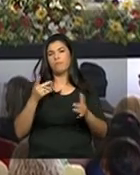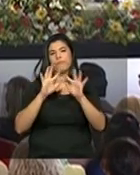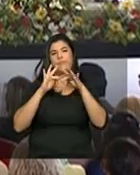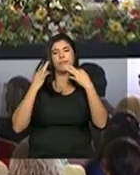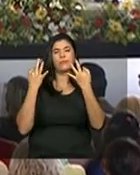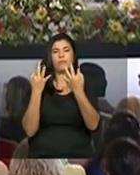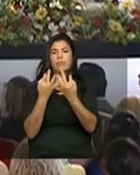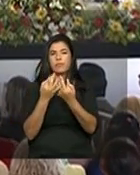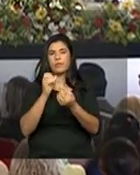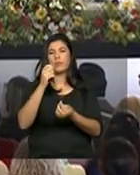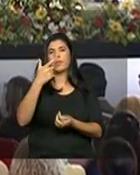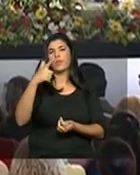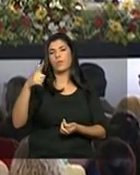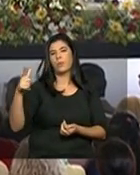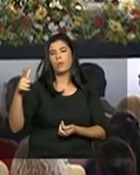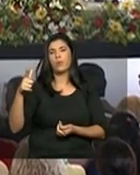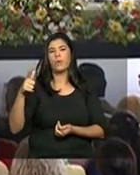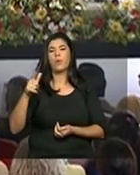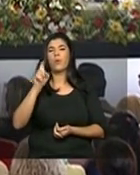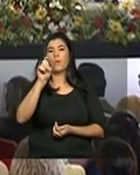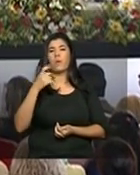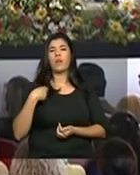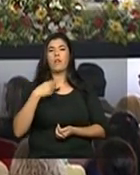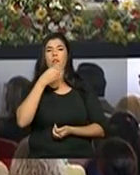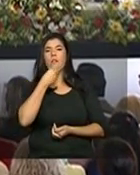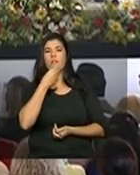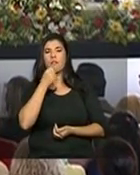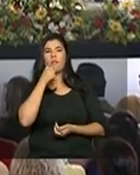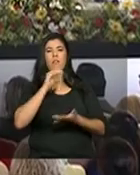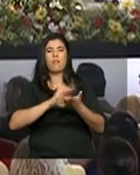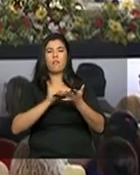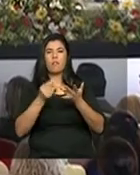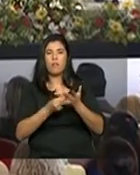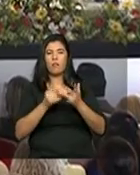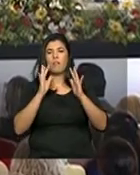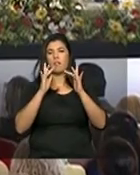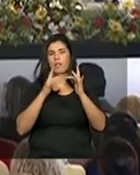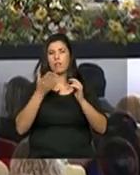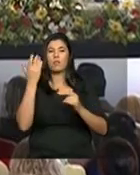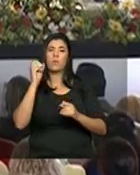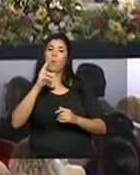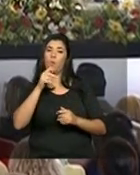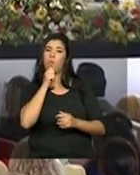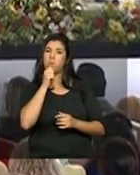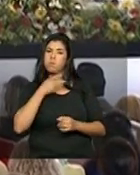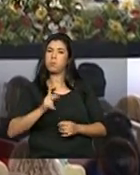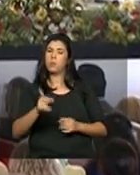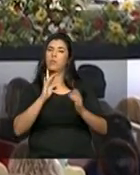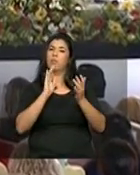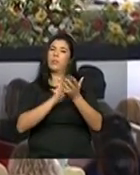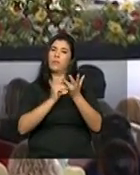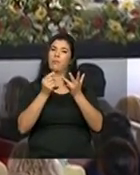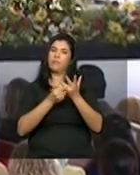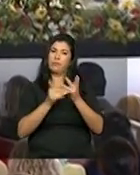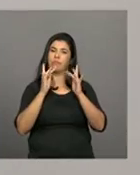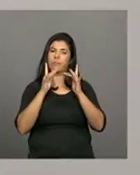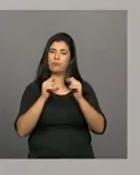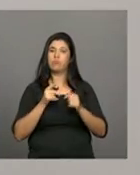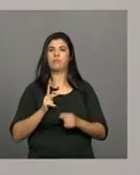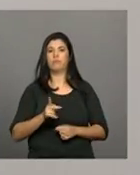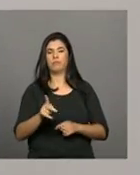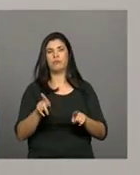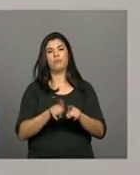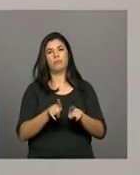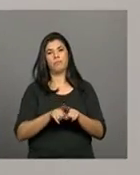Parentes ou ex-maridos, ex-namorados, ex-noivos, ou namorados, maridos e noivos. E